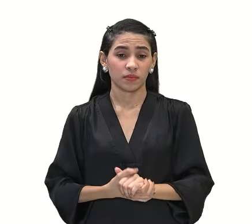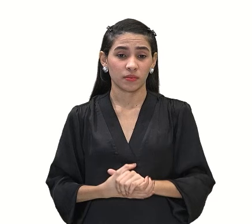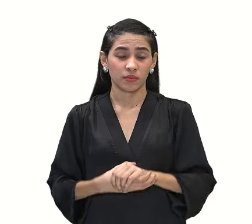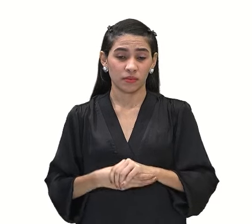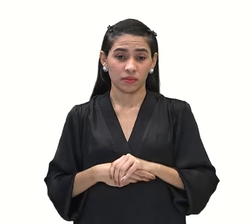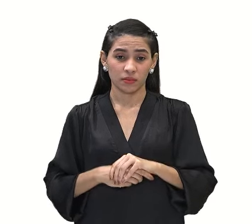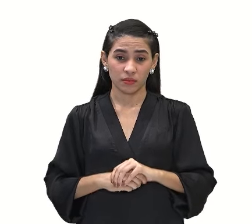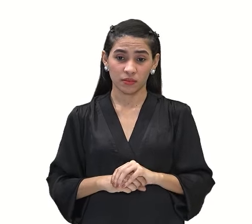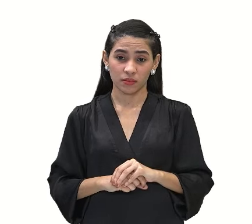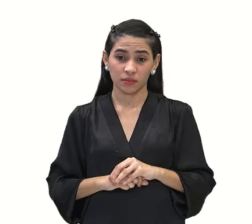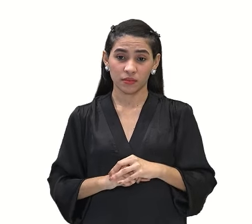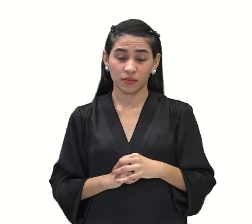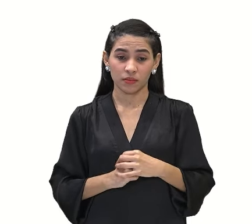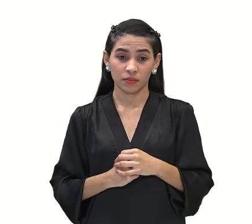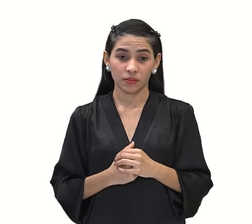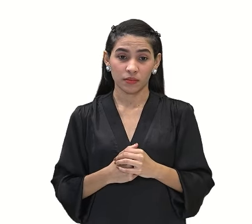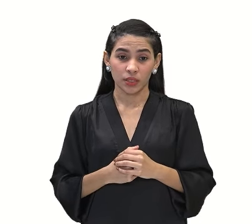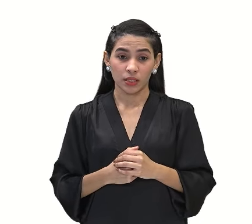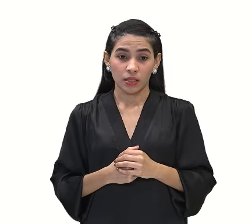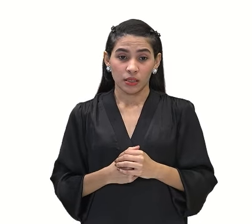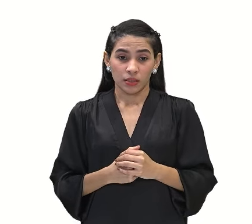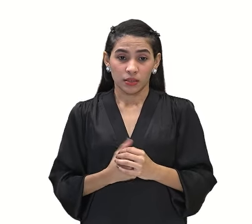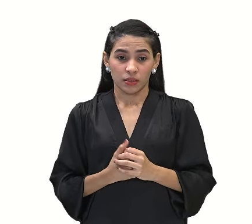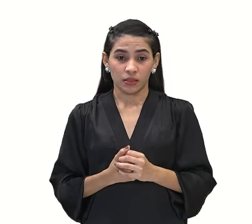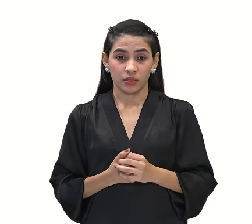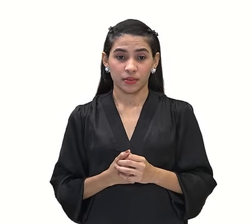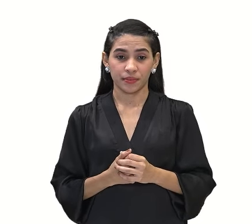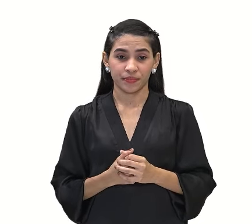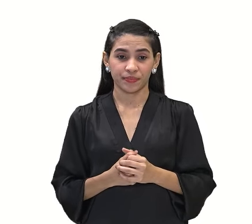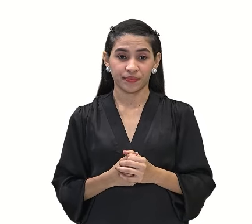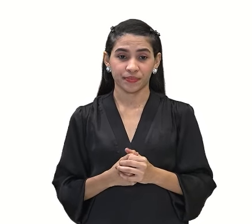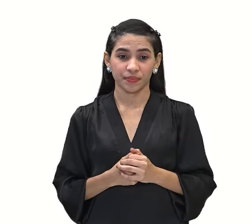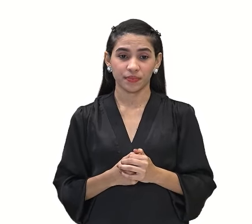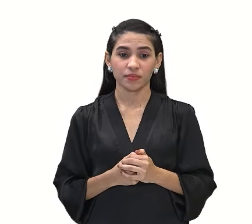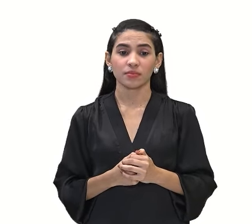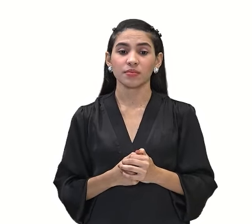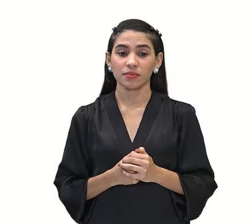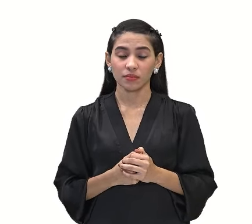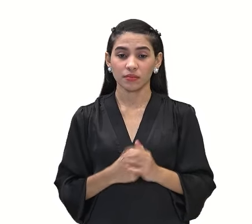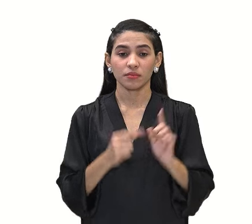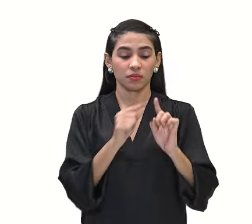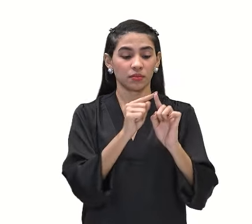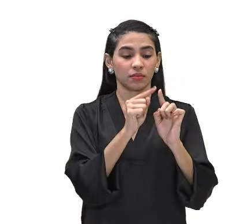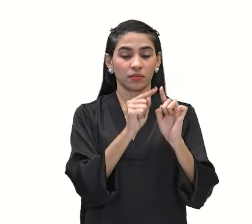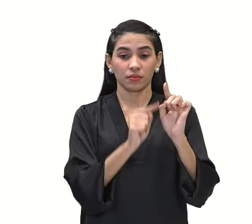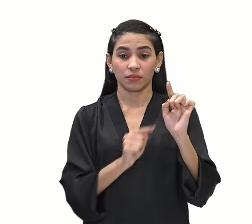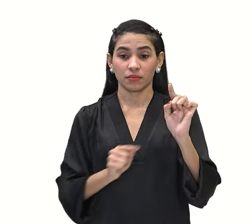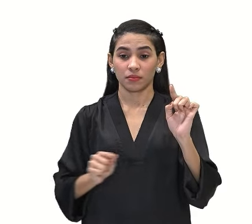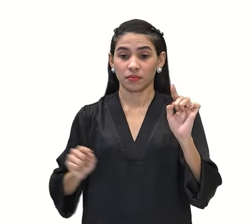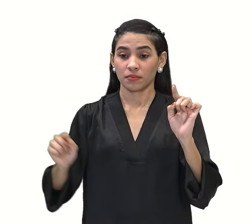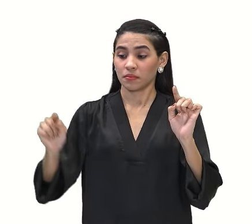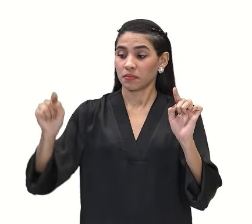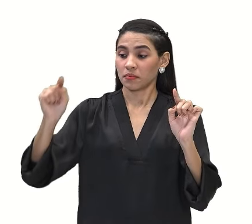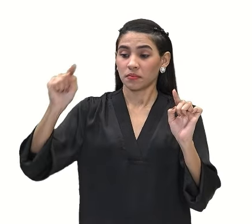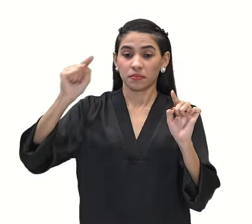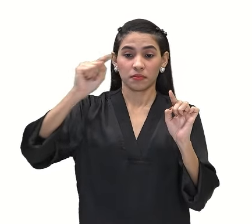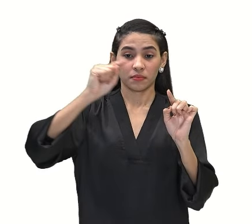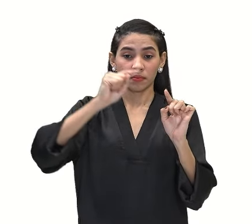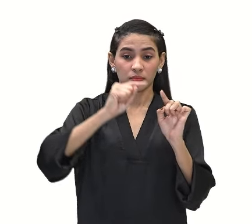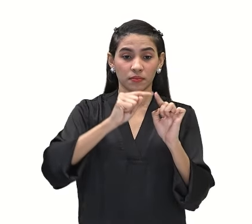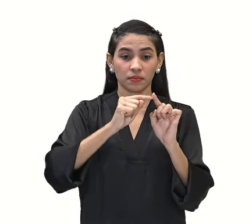problema então tá aqui ó Muito bem então eu vou aí a rotatória então eu vou desenhar né